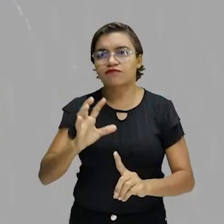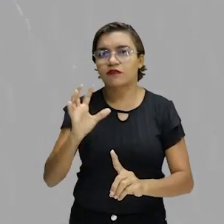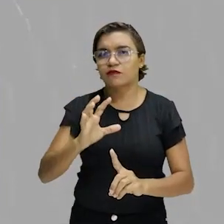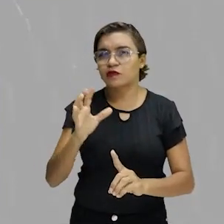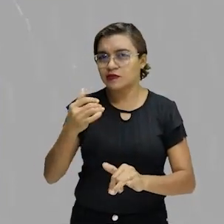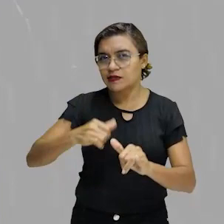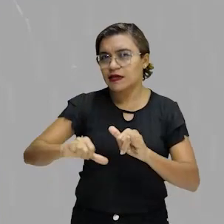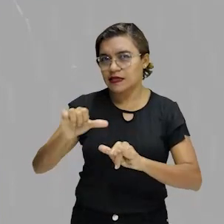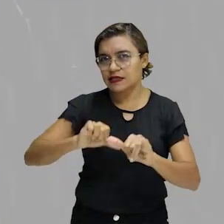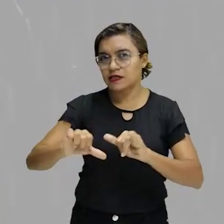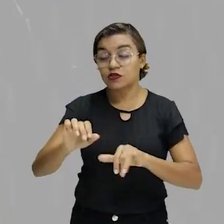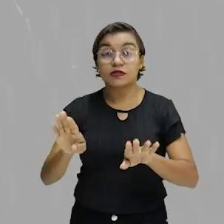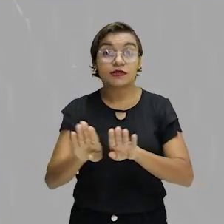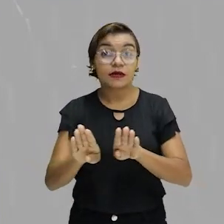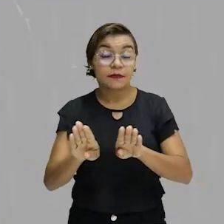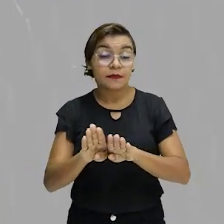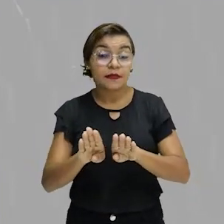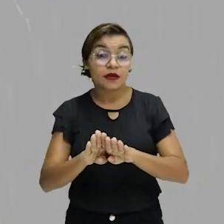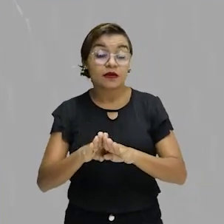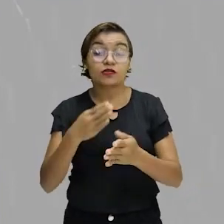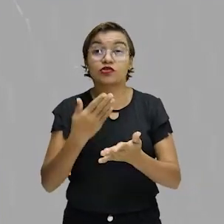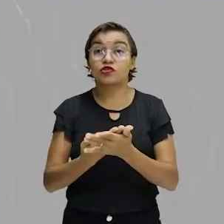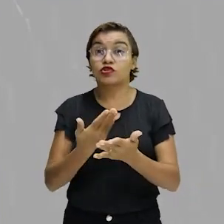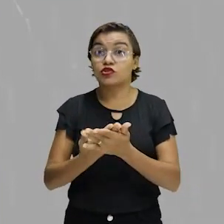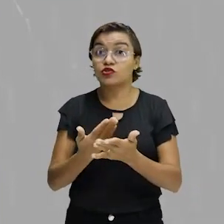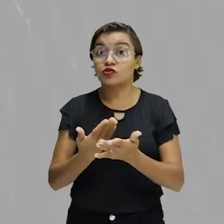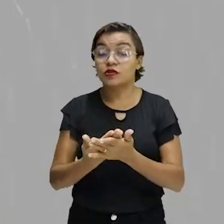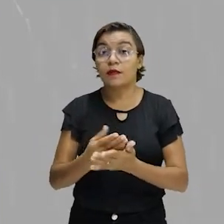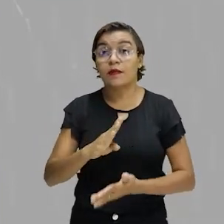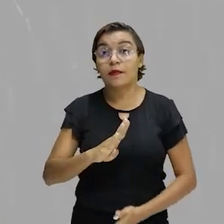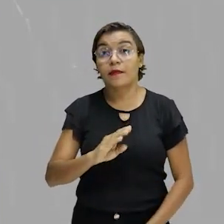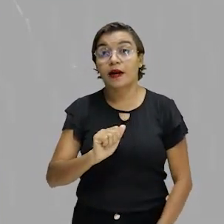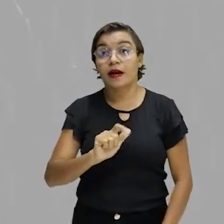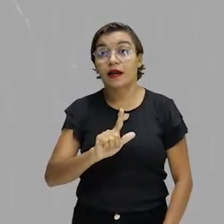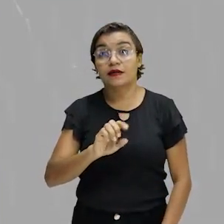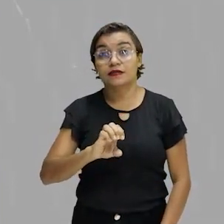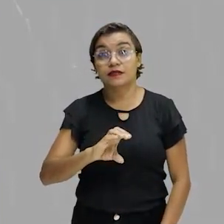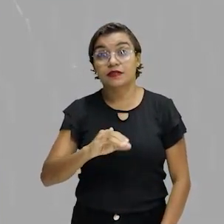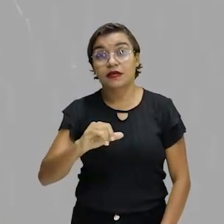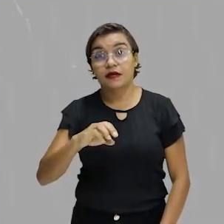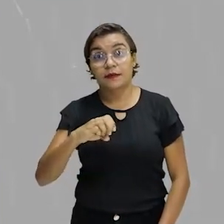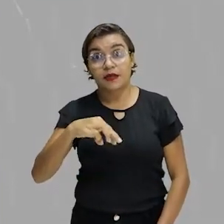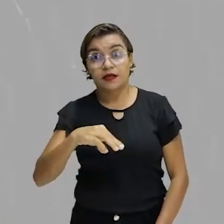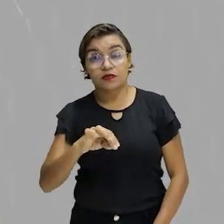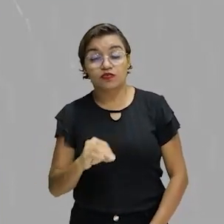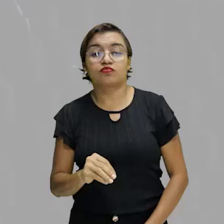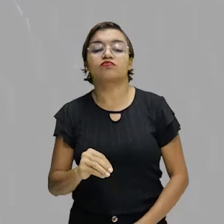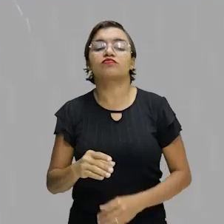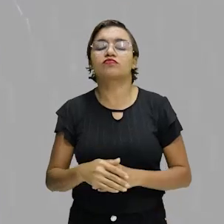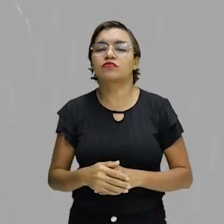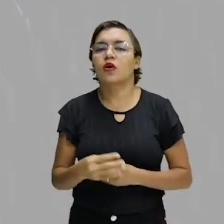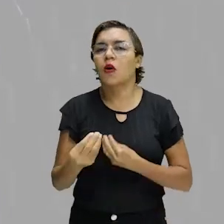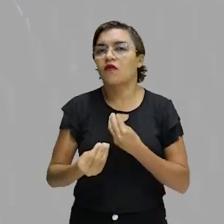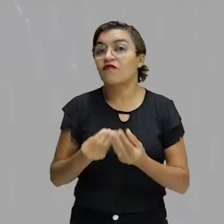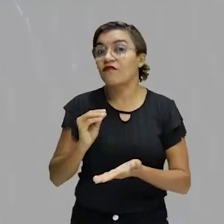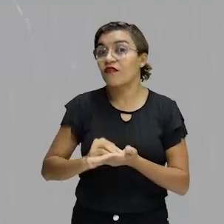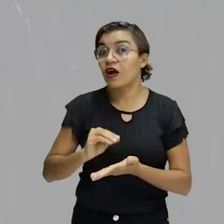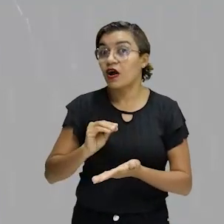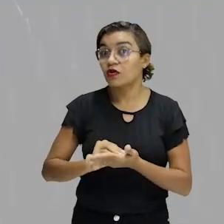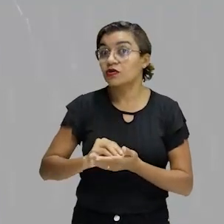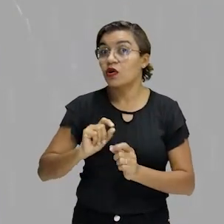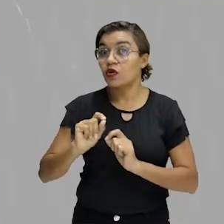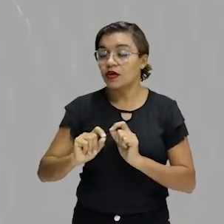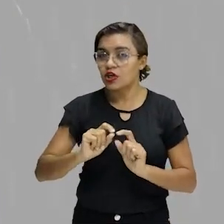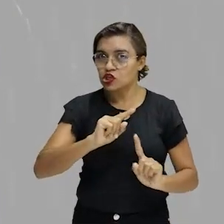bom e também já trabalhamos o balanceamento dessas reações que está faltando está faltando trabalharmos os